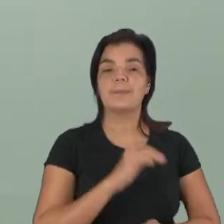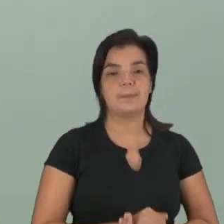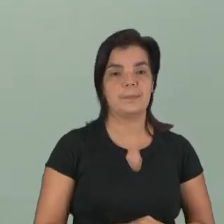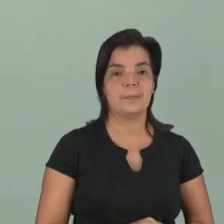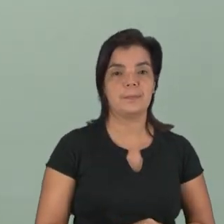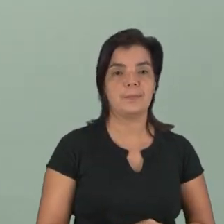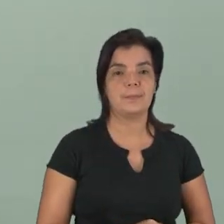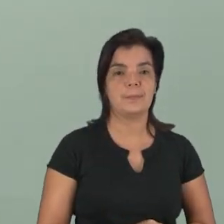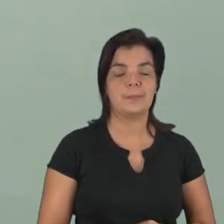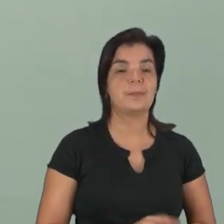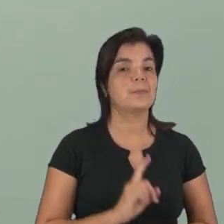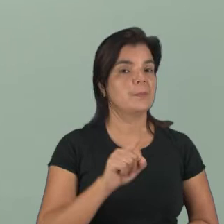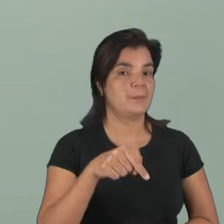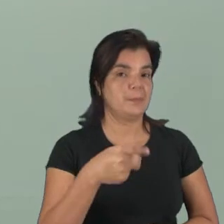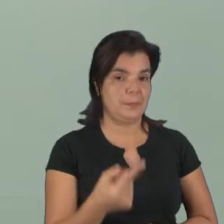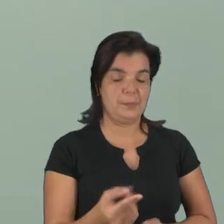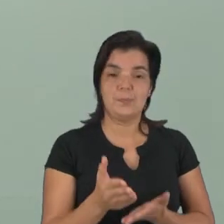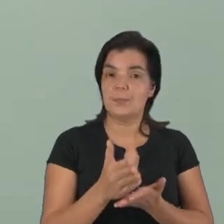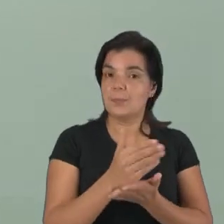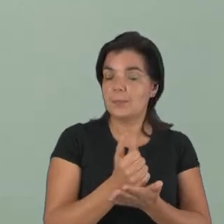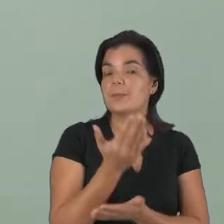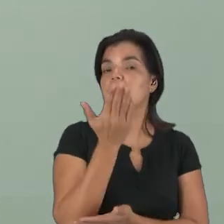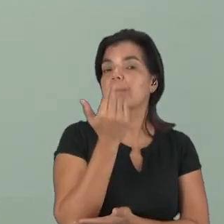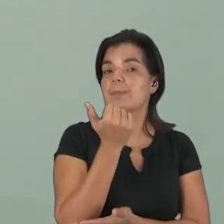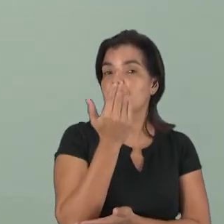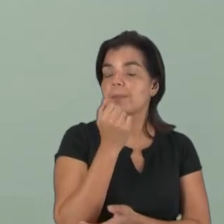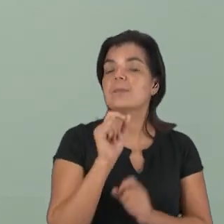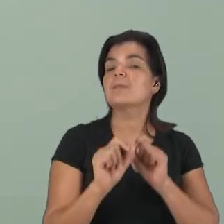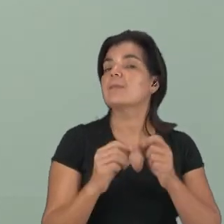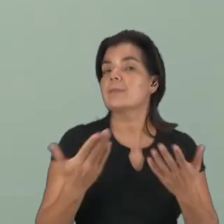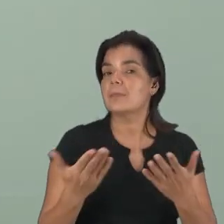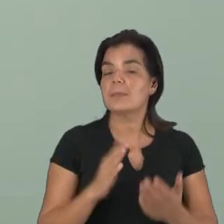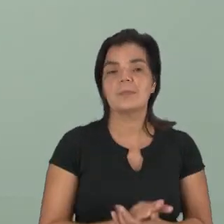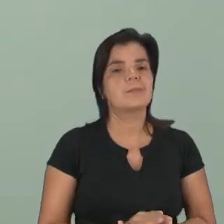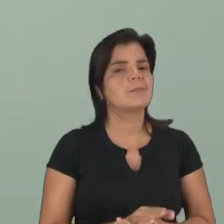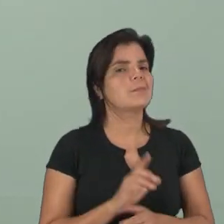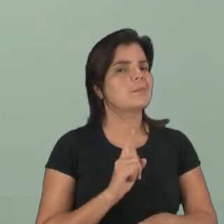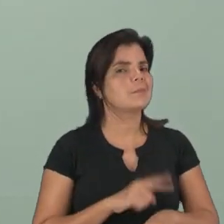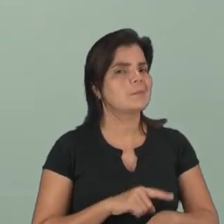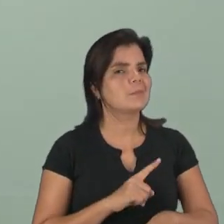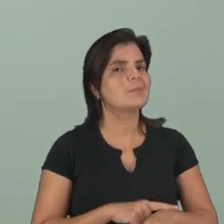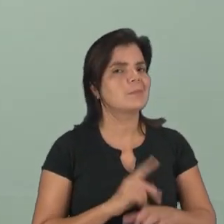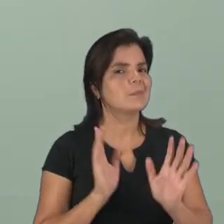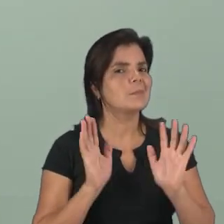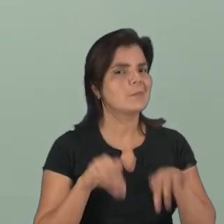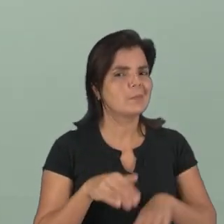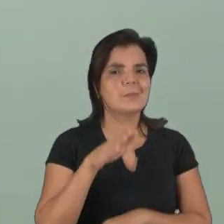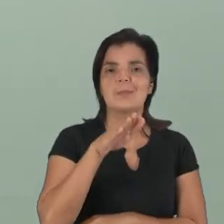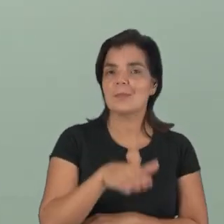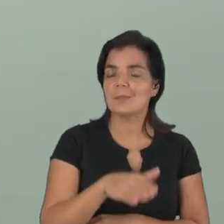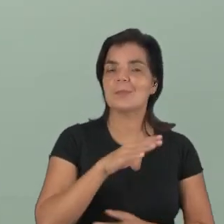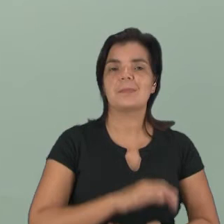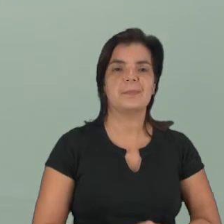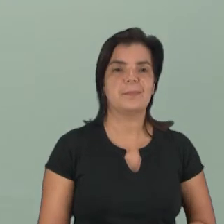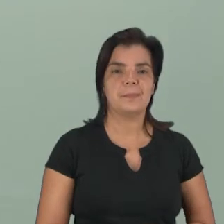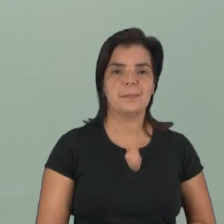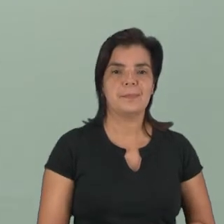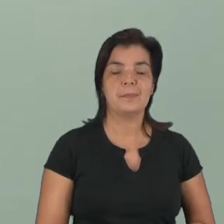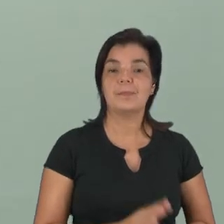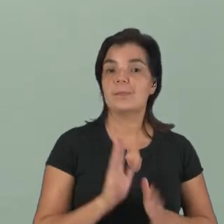isso mesmo depois que ele colheu os alimentos já era o que o finalzinho da tarde